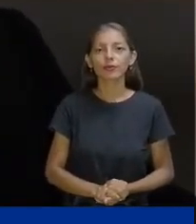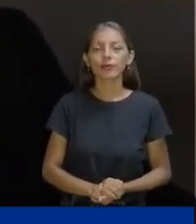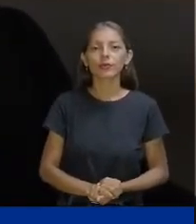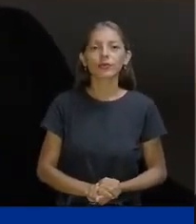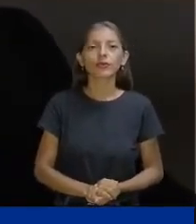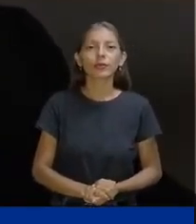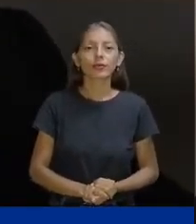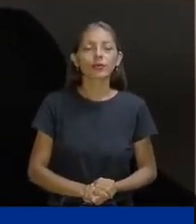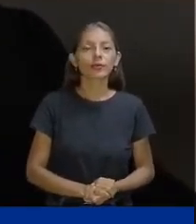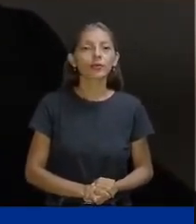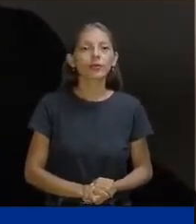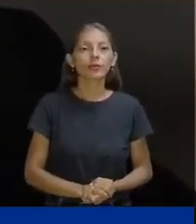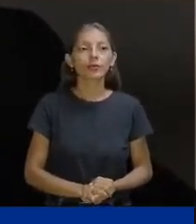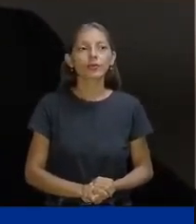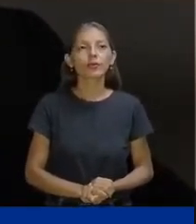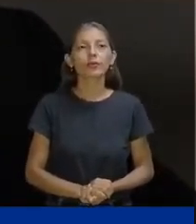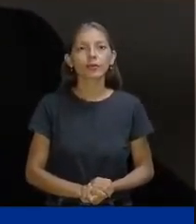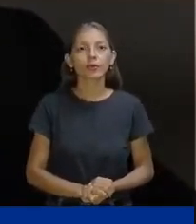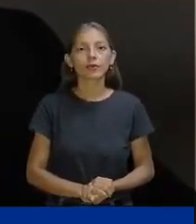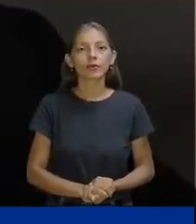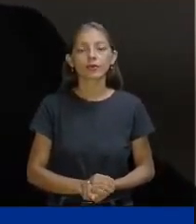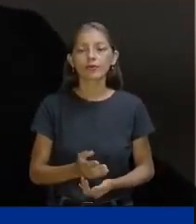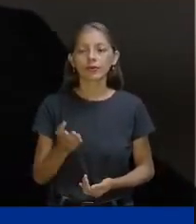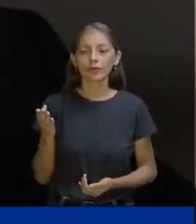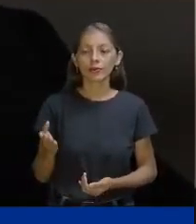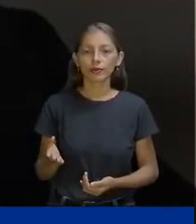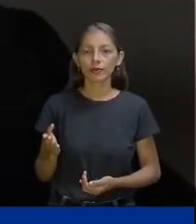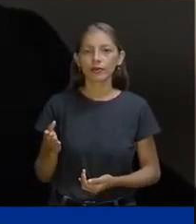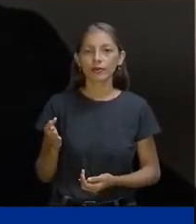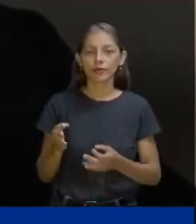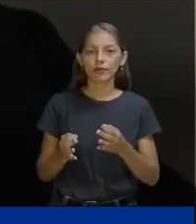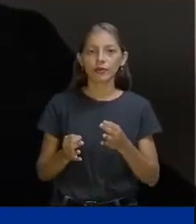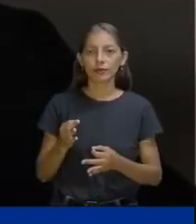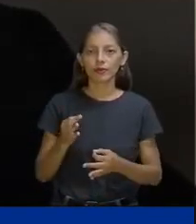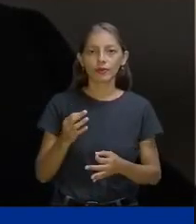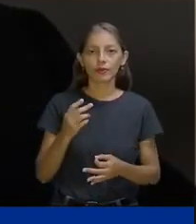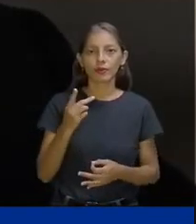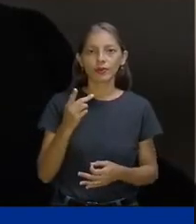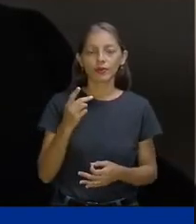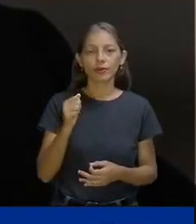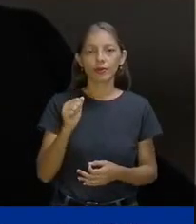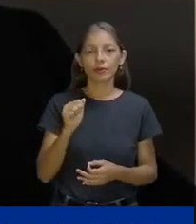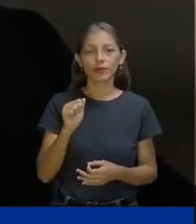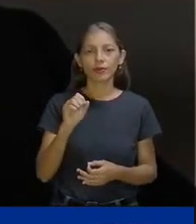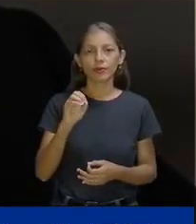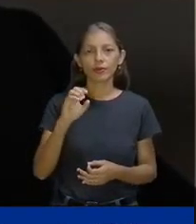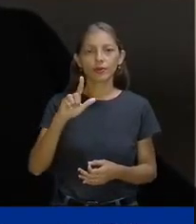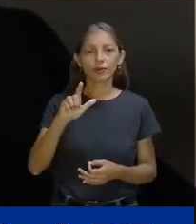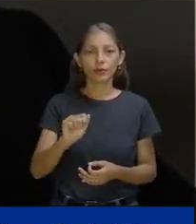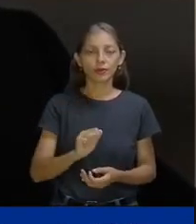Obrigado, Paulo. Agradecemos nós. Doutora Foco no Paola. Desembargador João Lages, presidente do TRE.